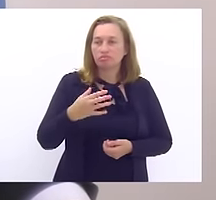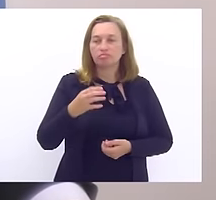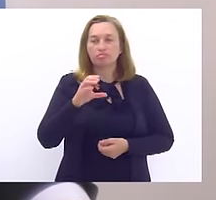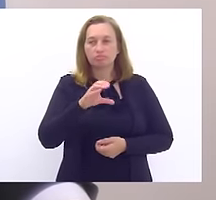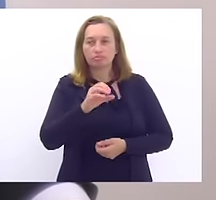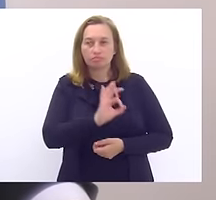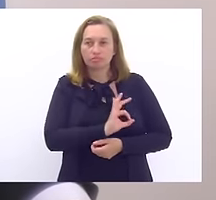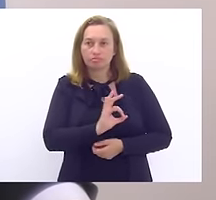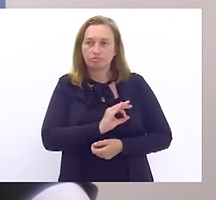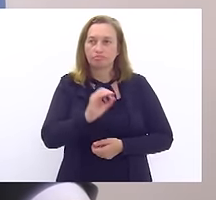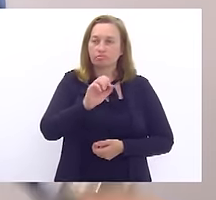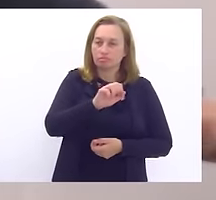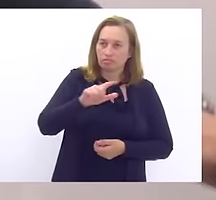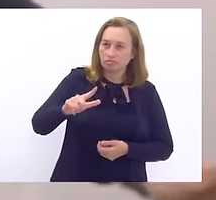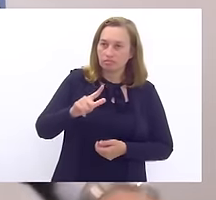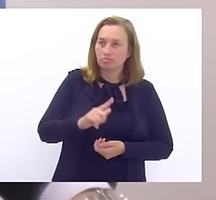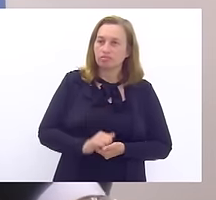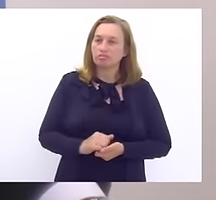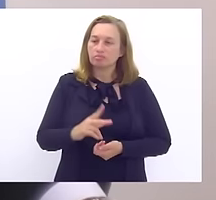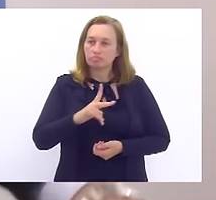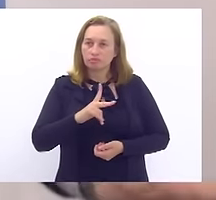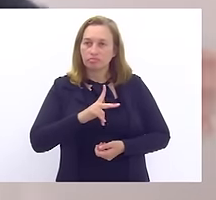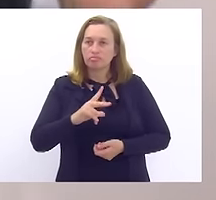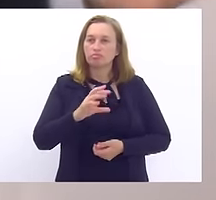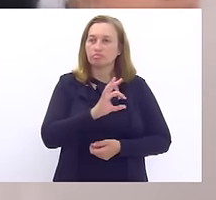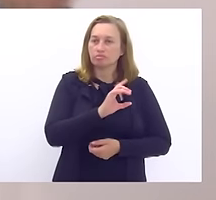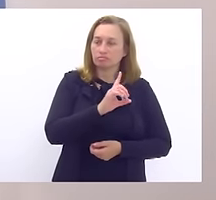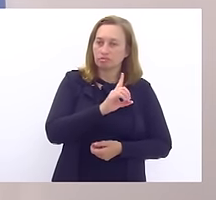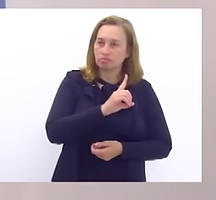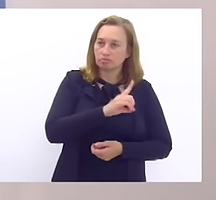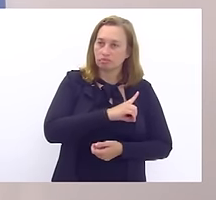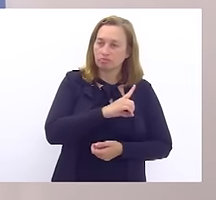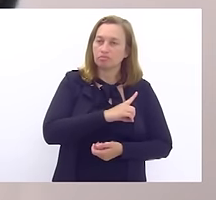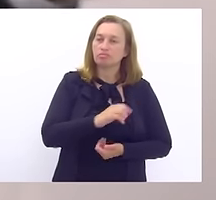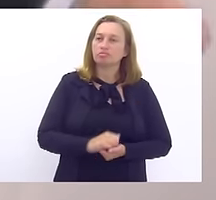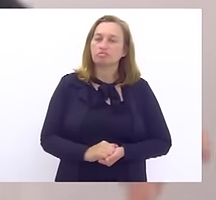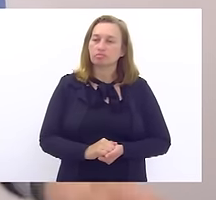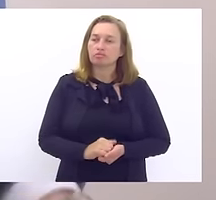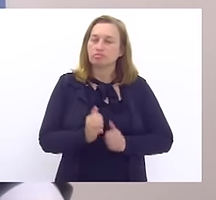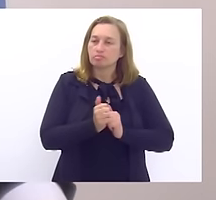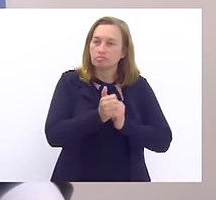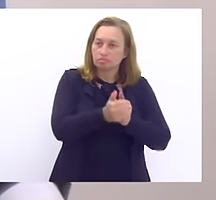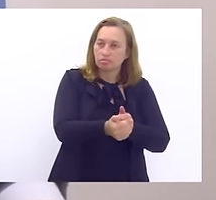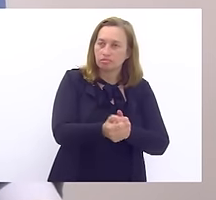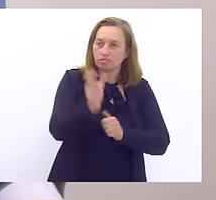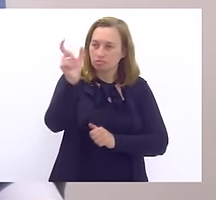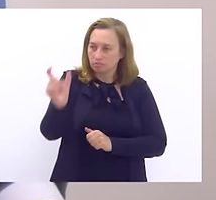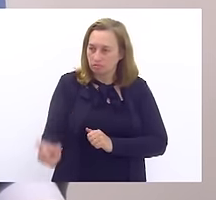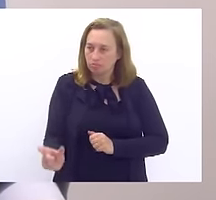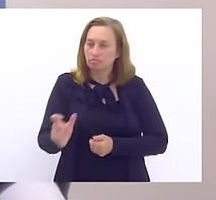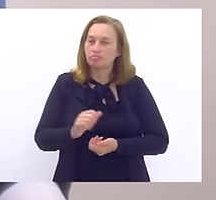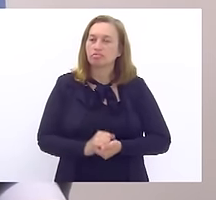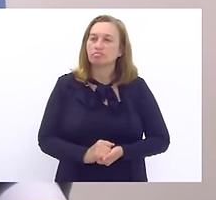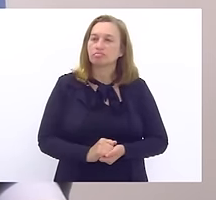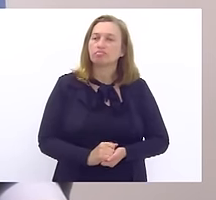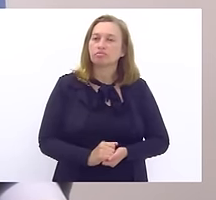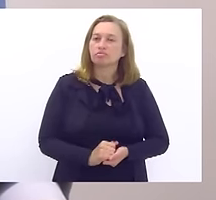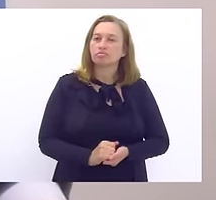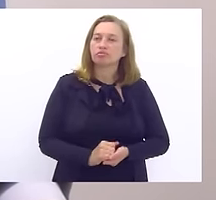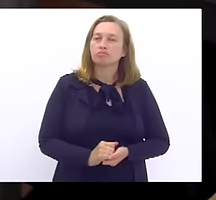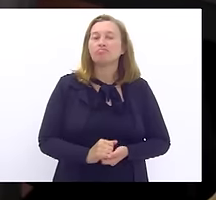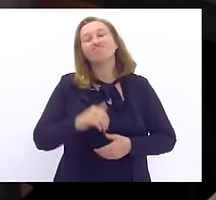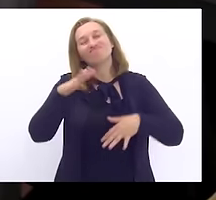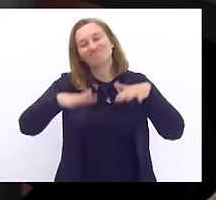poderia suprir essa demanda na própria delegacia uma vez que a autoridade da Polícia Militar conduzisse o suspeito ou criminoso para polícia